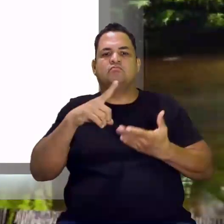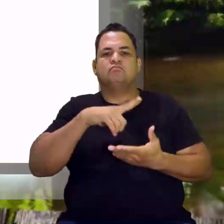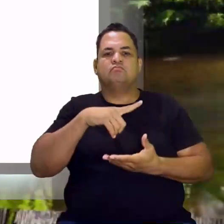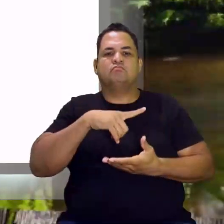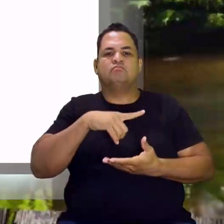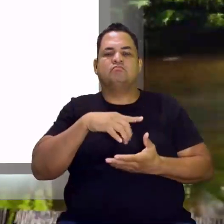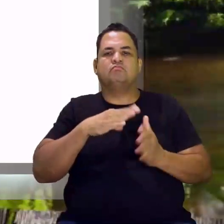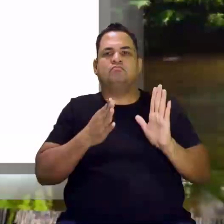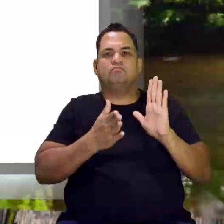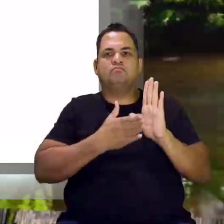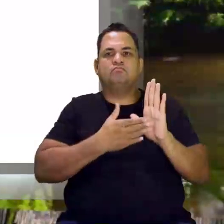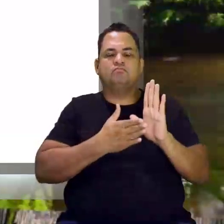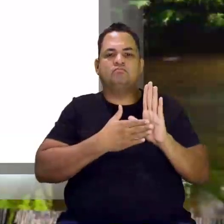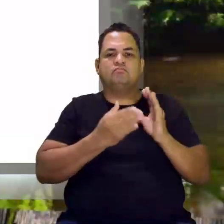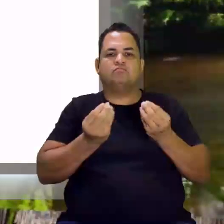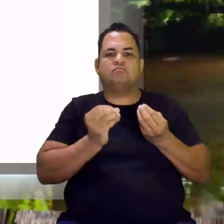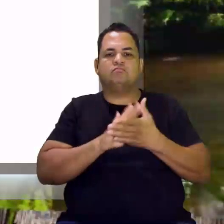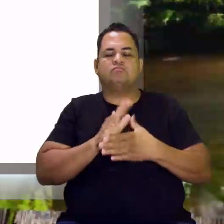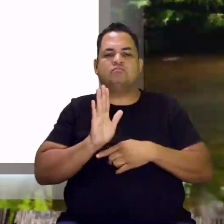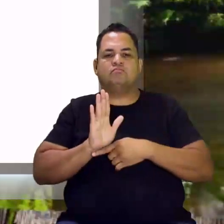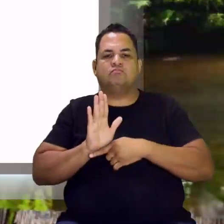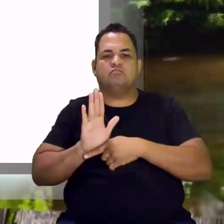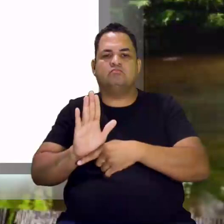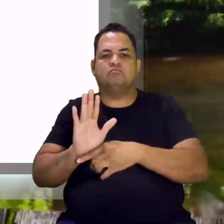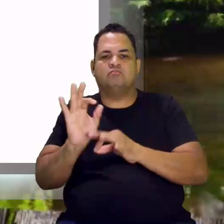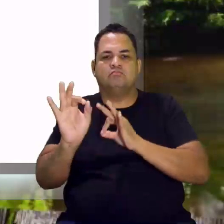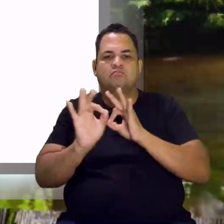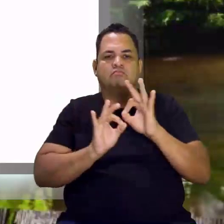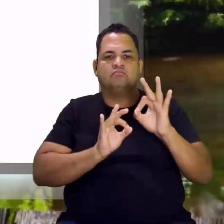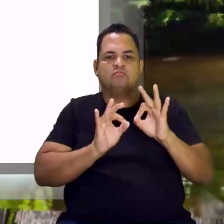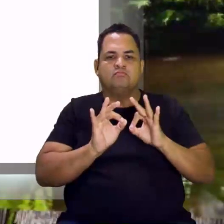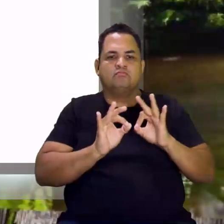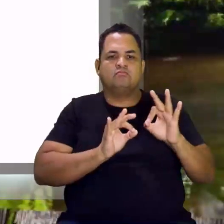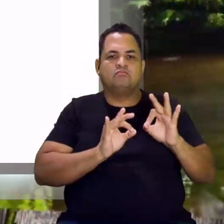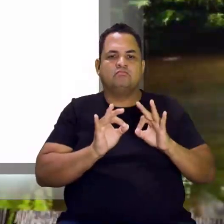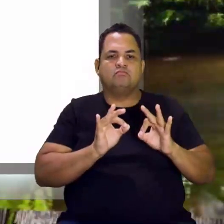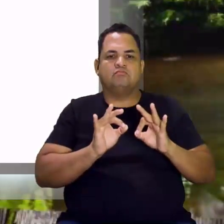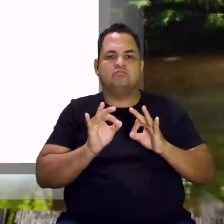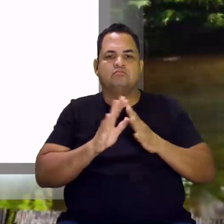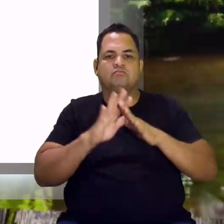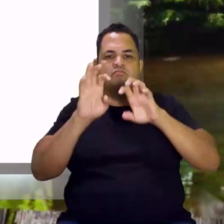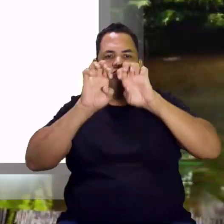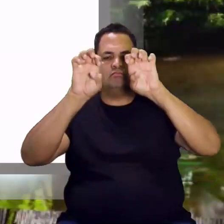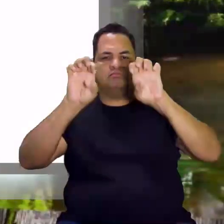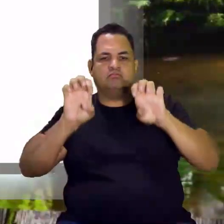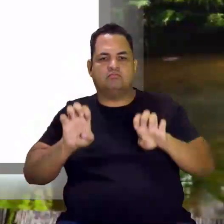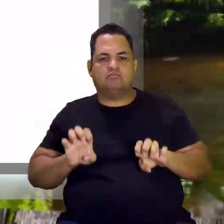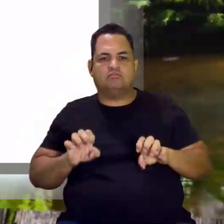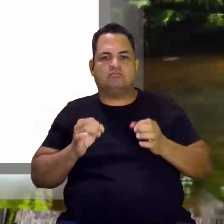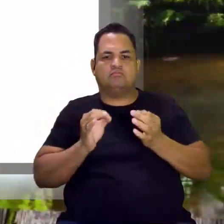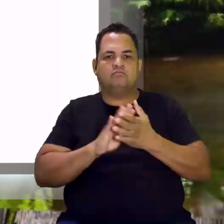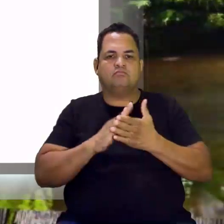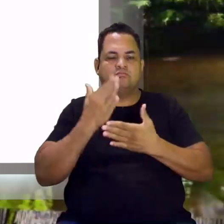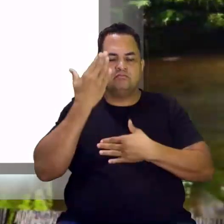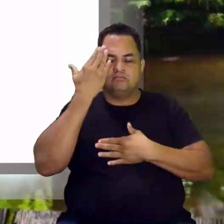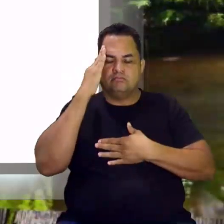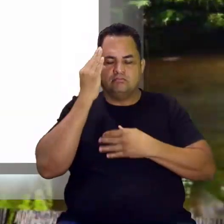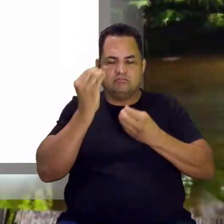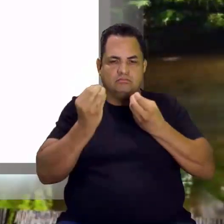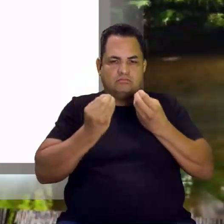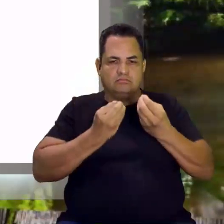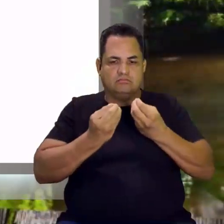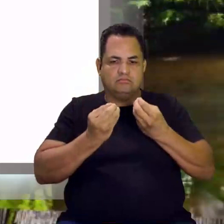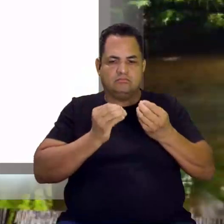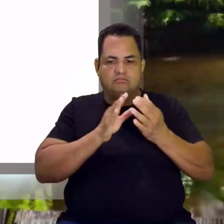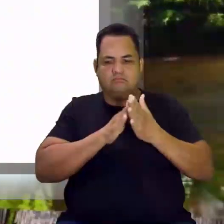existem evidências que nos ajudam a fomentar, ou seja, estruturar e compreender um pouquinho